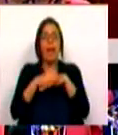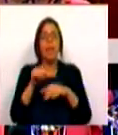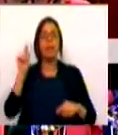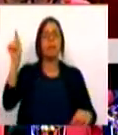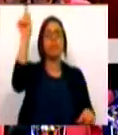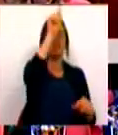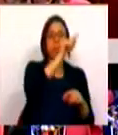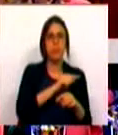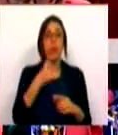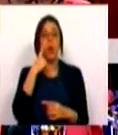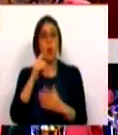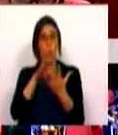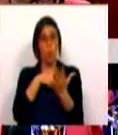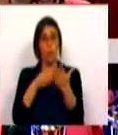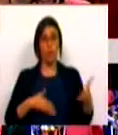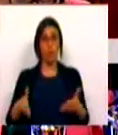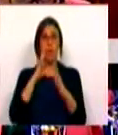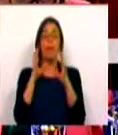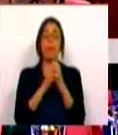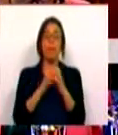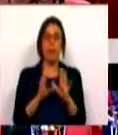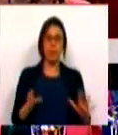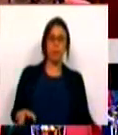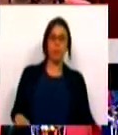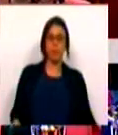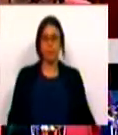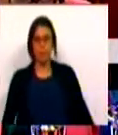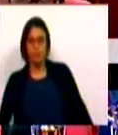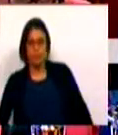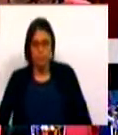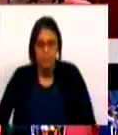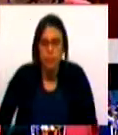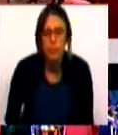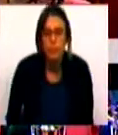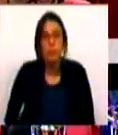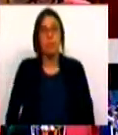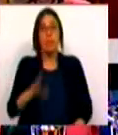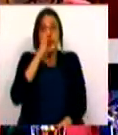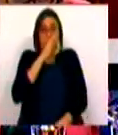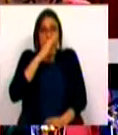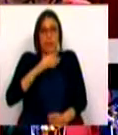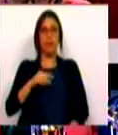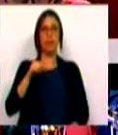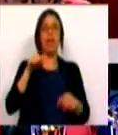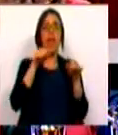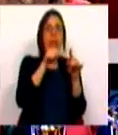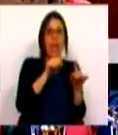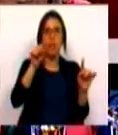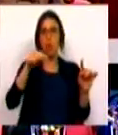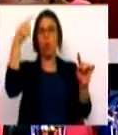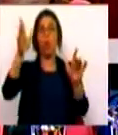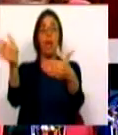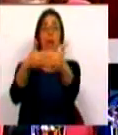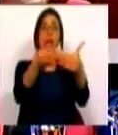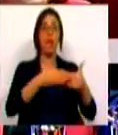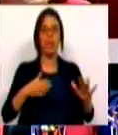balcões. Consta do plano estratégico da Caixa Geral de Depósitos. Se, em concreto, é este balcão ou aquele balcão a